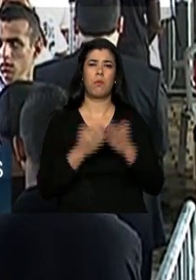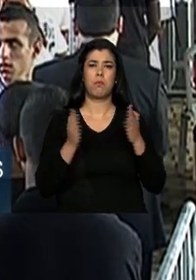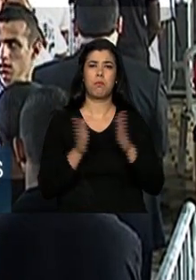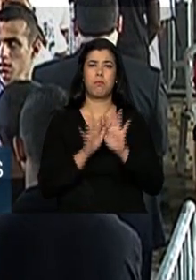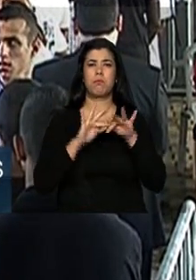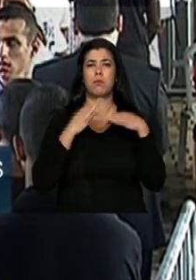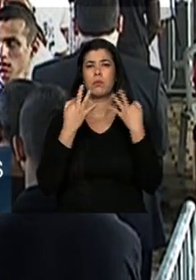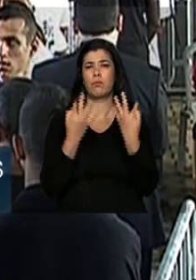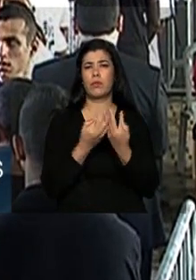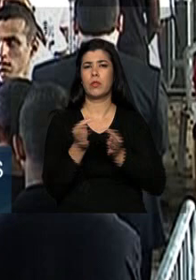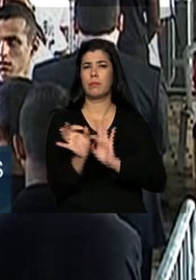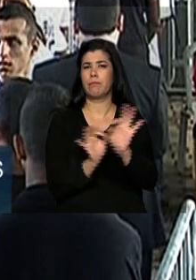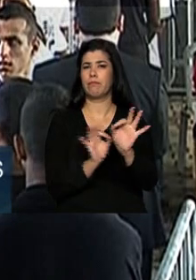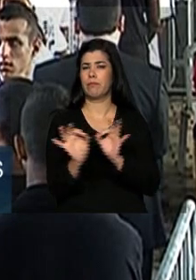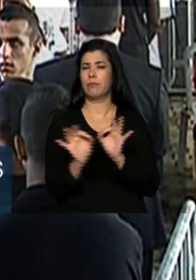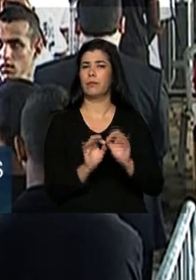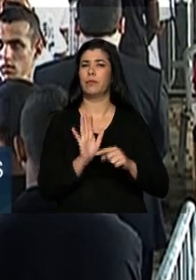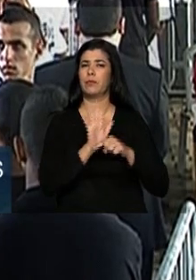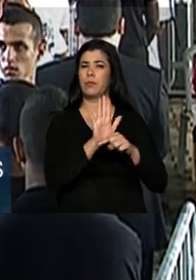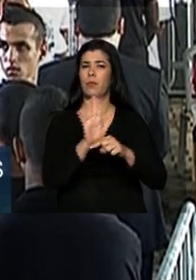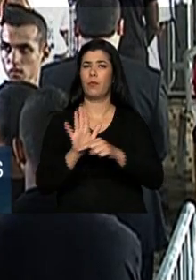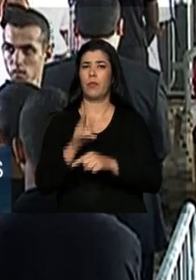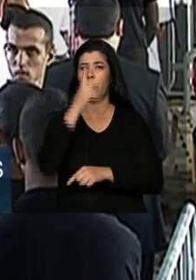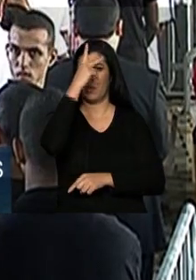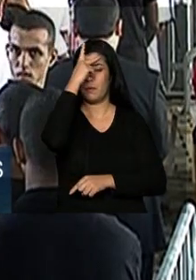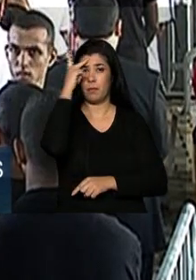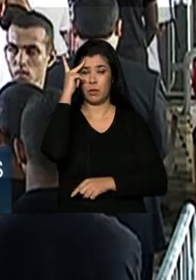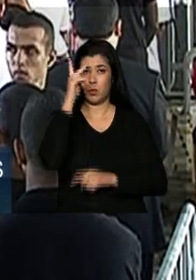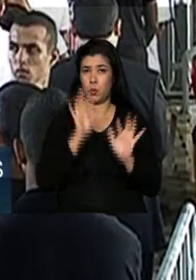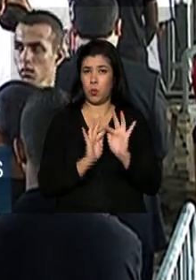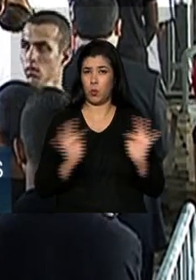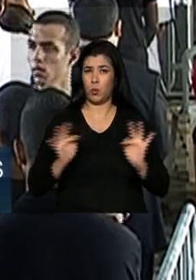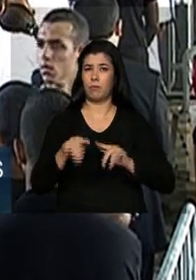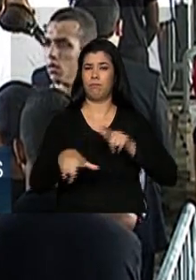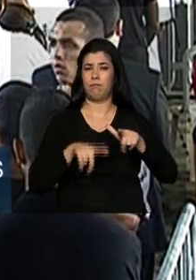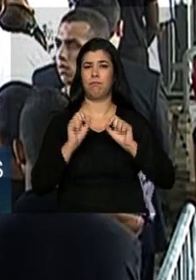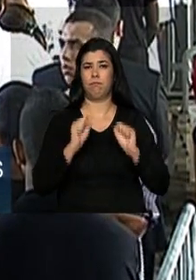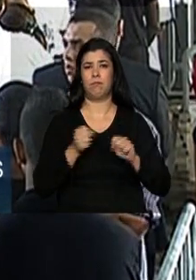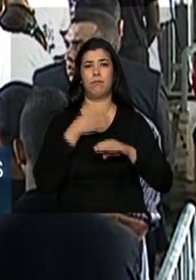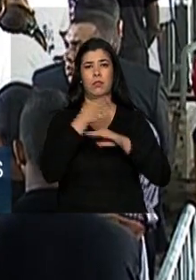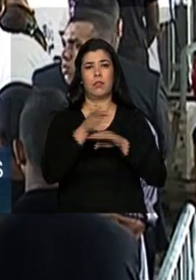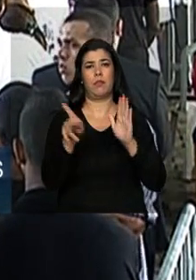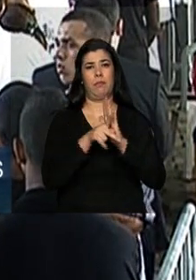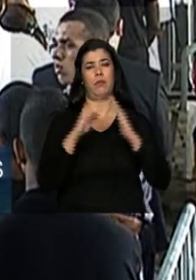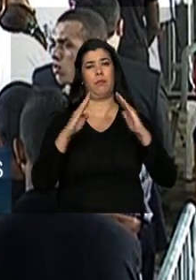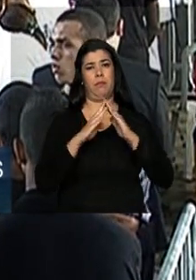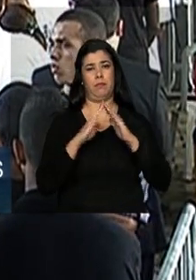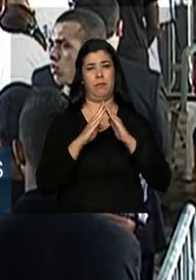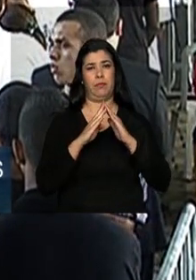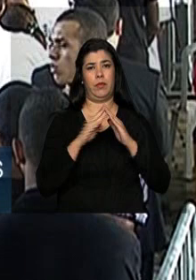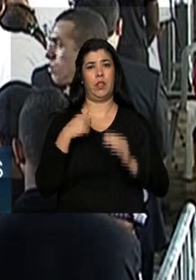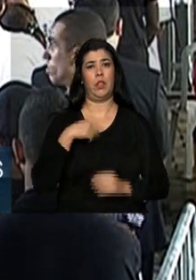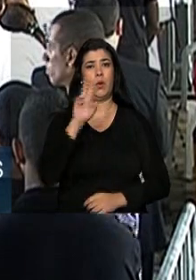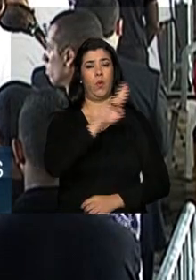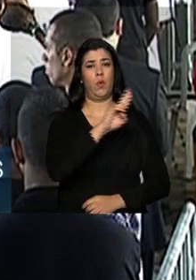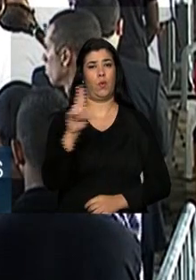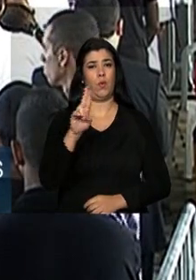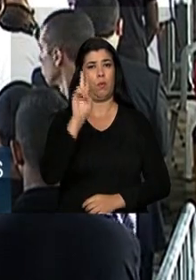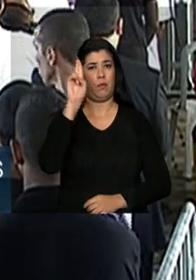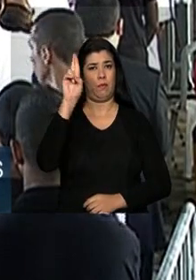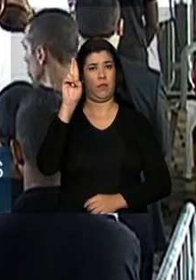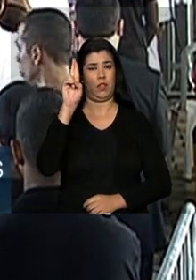faz projetos como esse, que permitem que o trabalhador brasileiro possa ter acesso à moradia. Eu queria, em nome de todos os